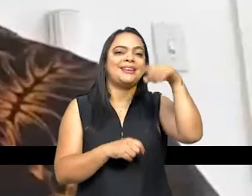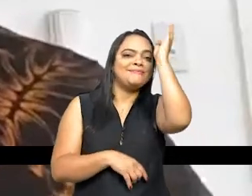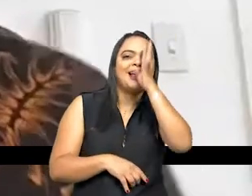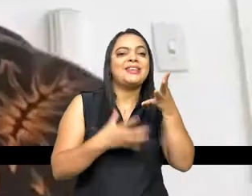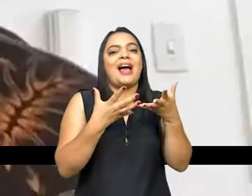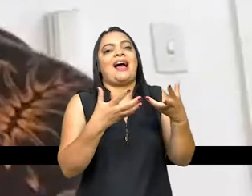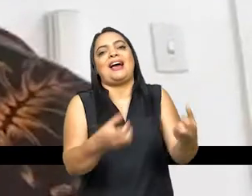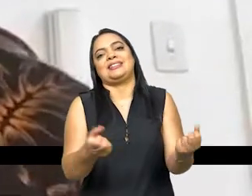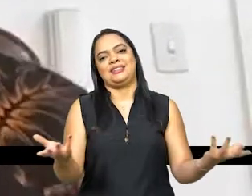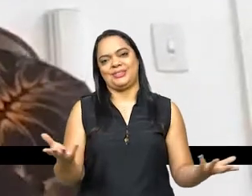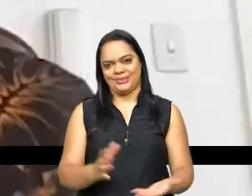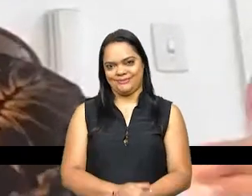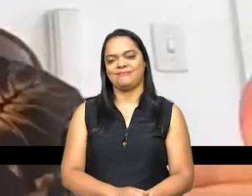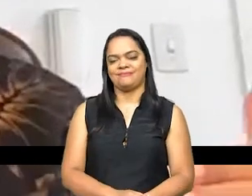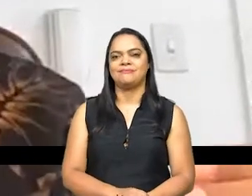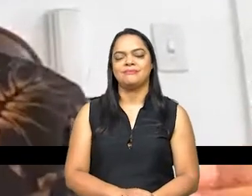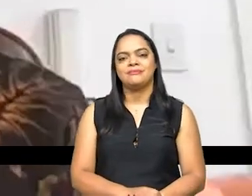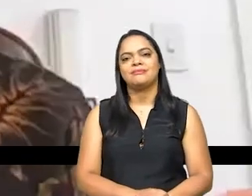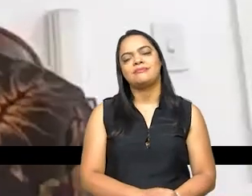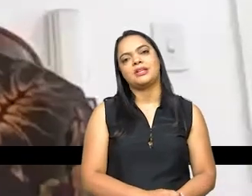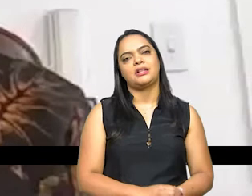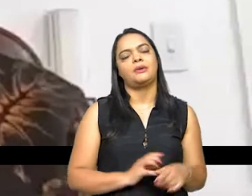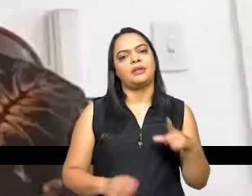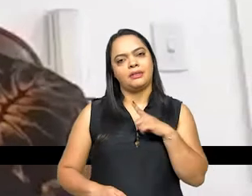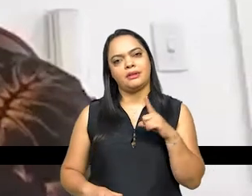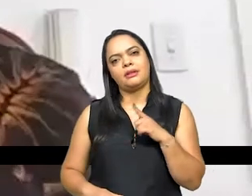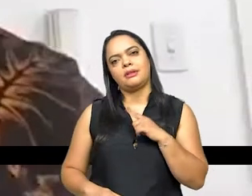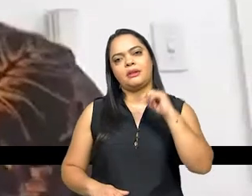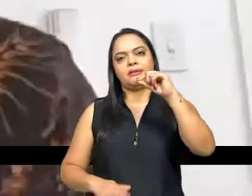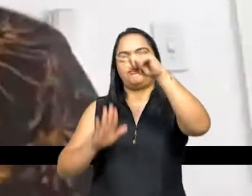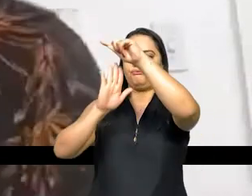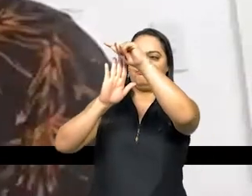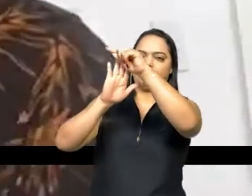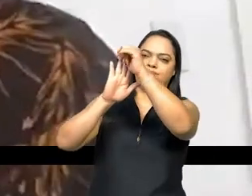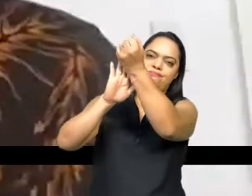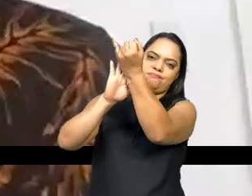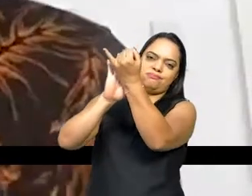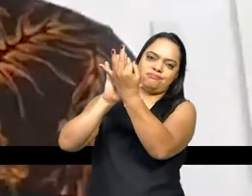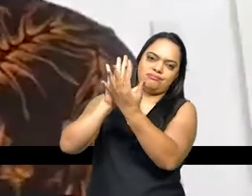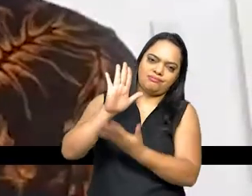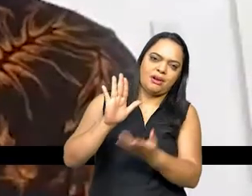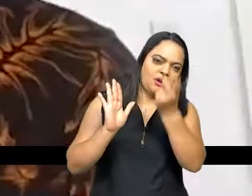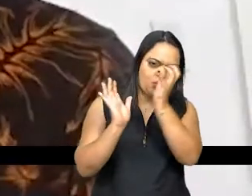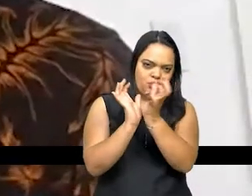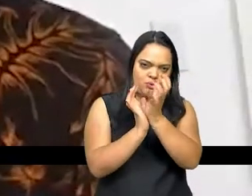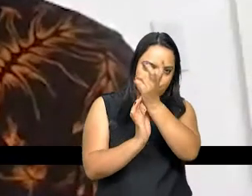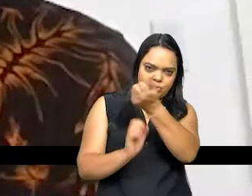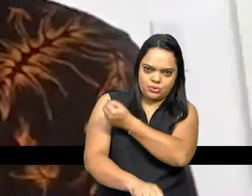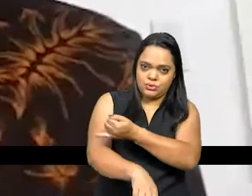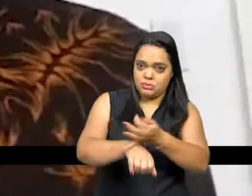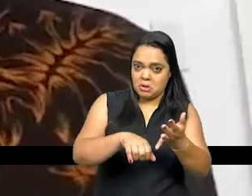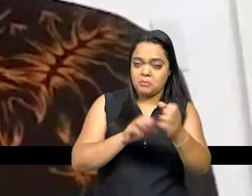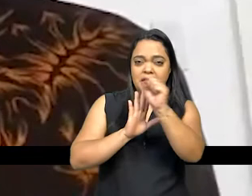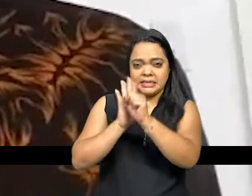da lavoura. Então, cheio de hierarquias entre brancos, né, que é algo que a gente não vê mais na segunda